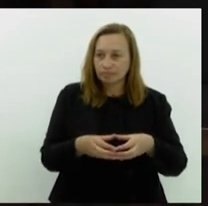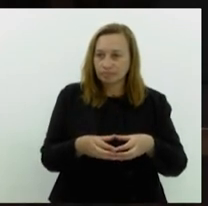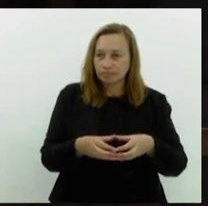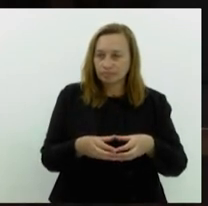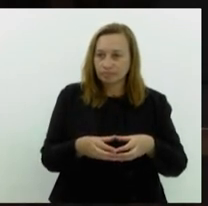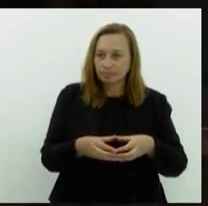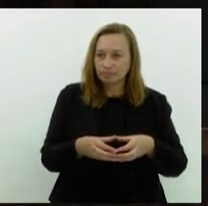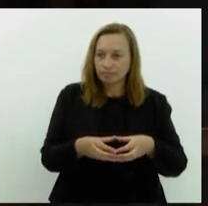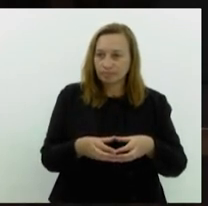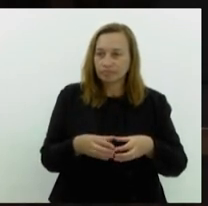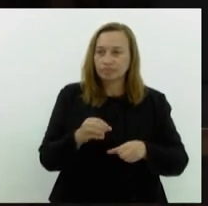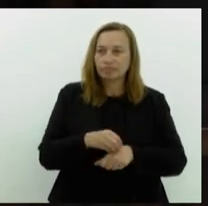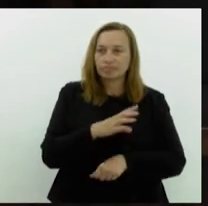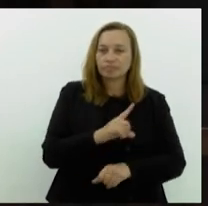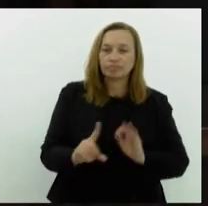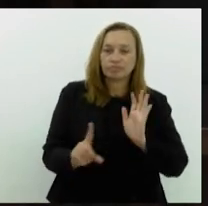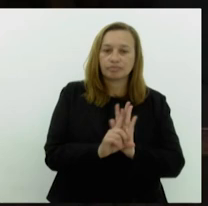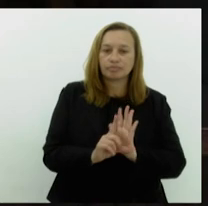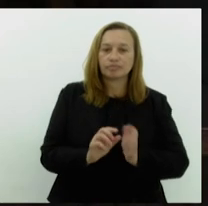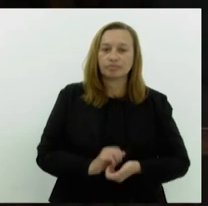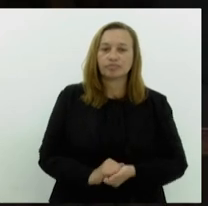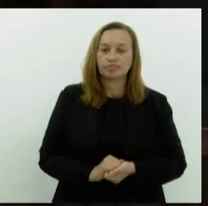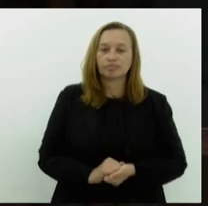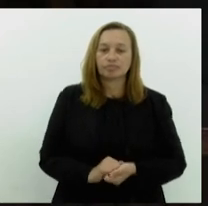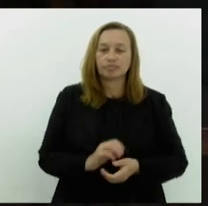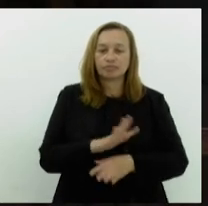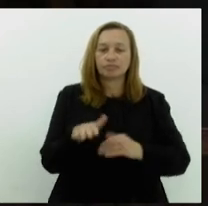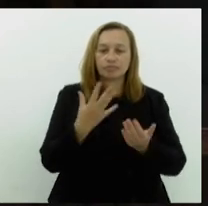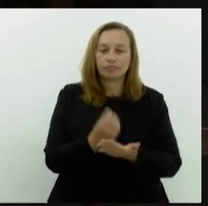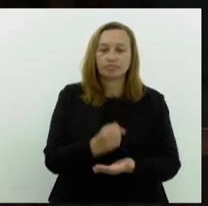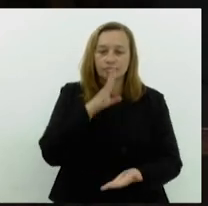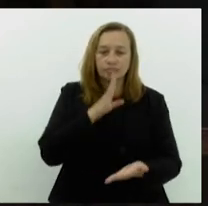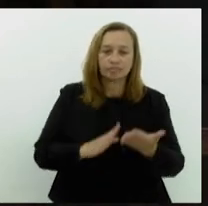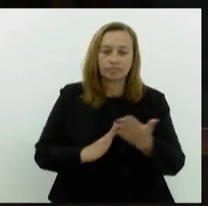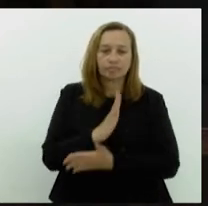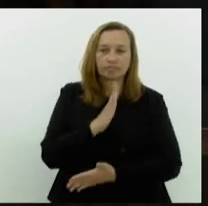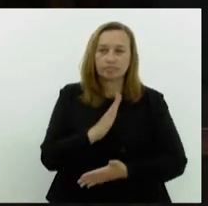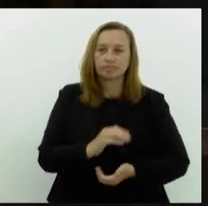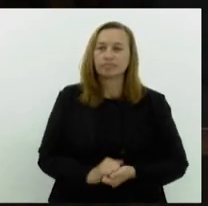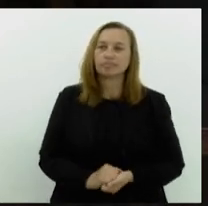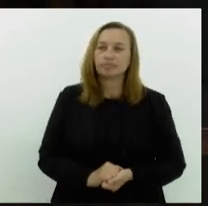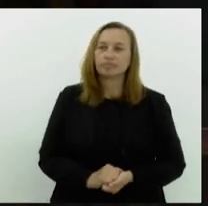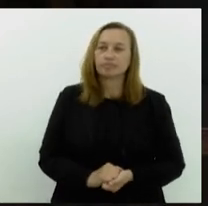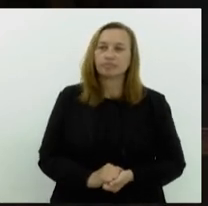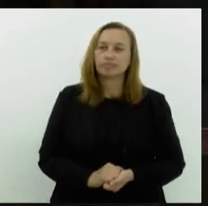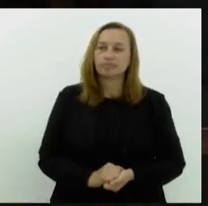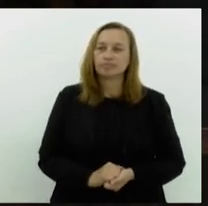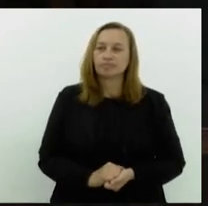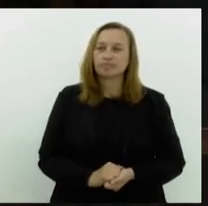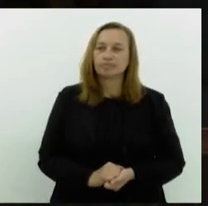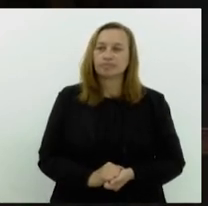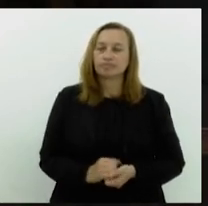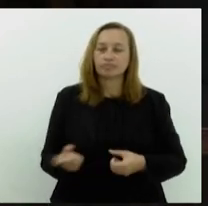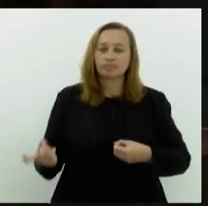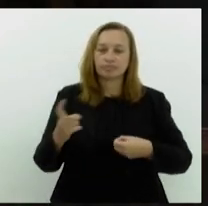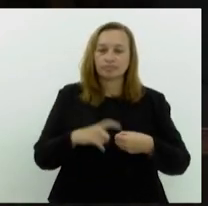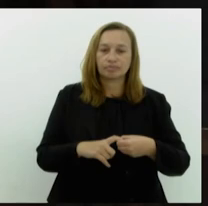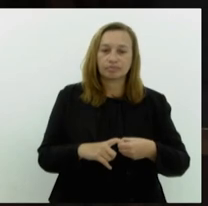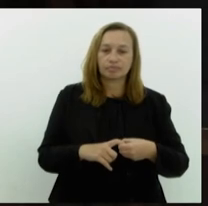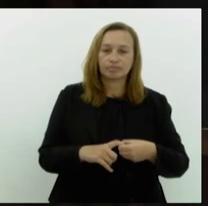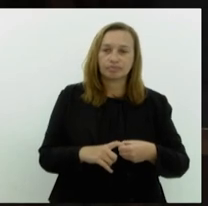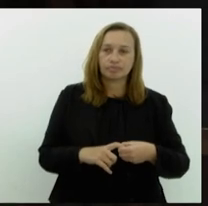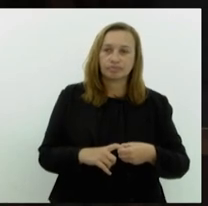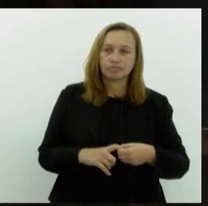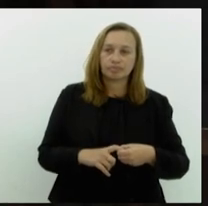de indicação legislativa. Os senhores que aprovam, permaneçam como estão, aprovado. Retorna o autor